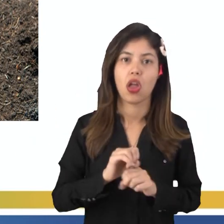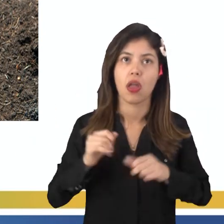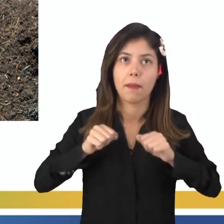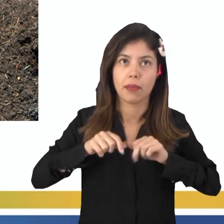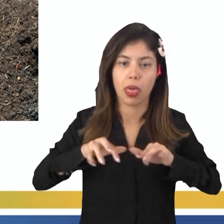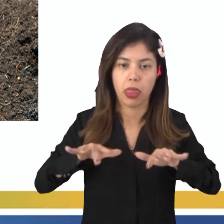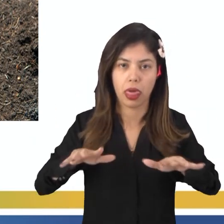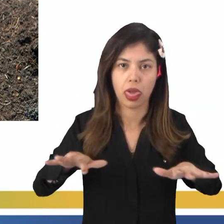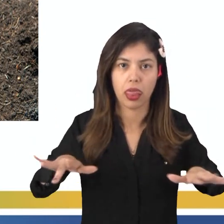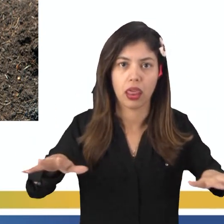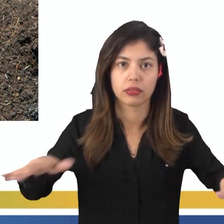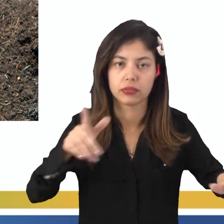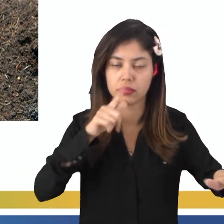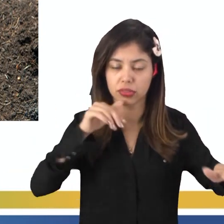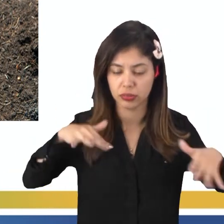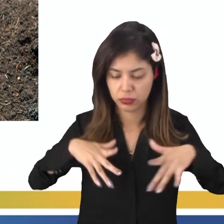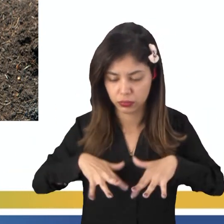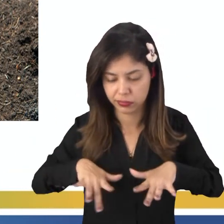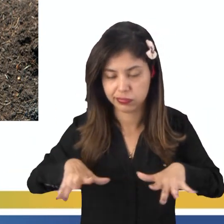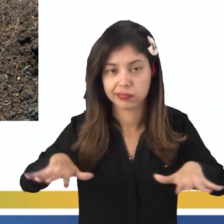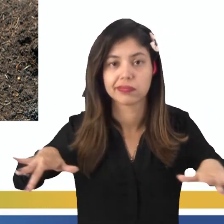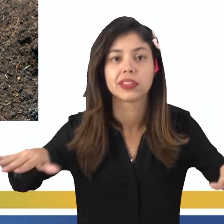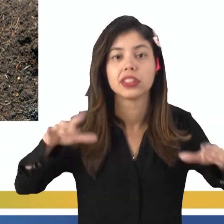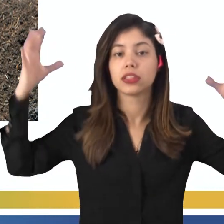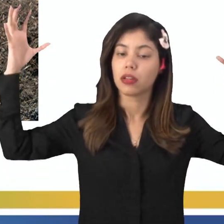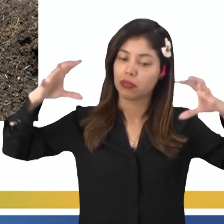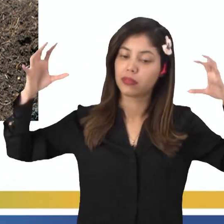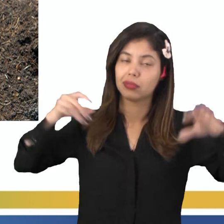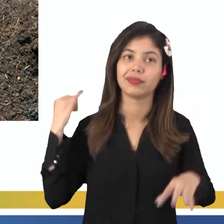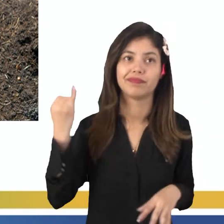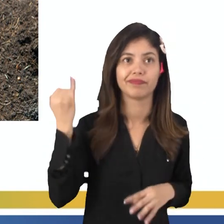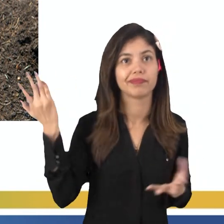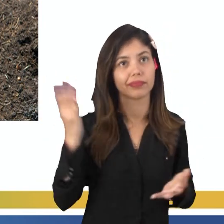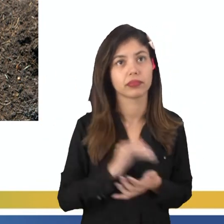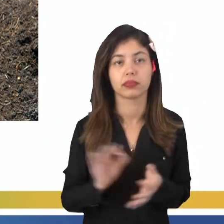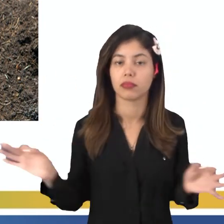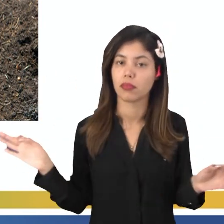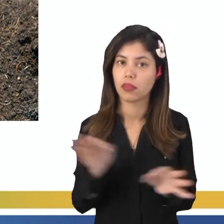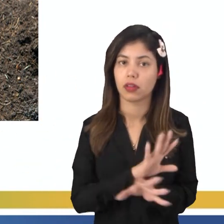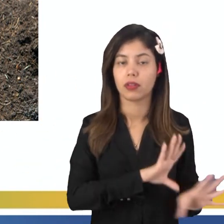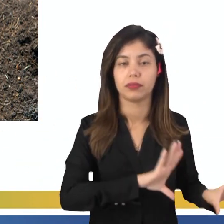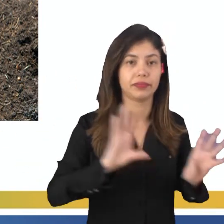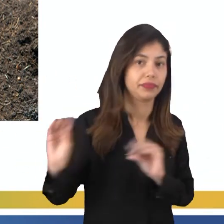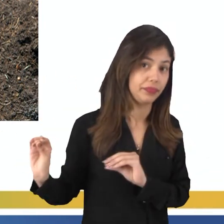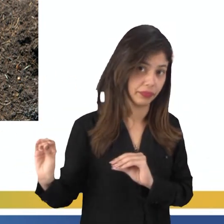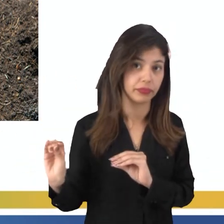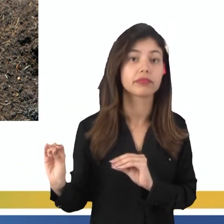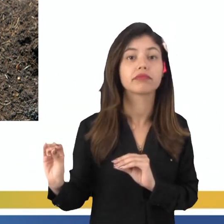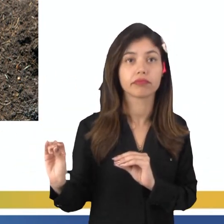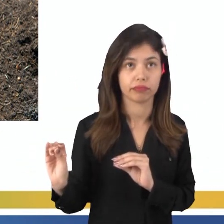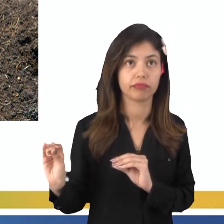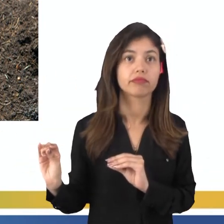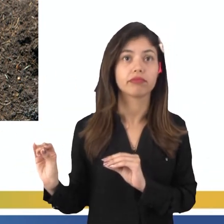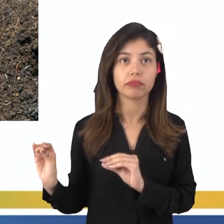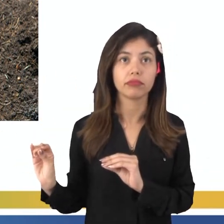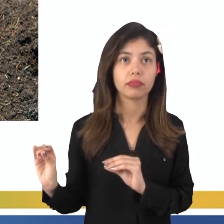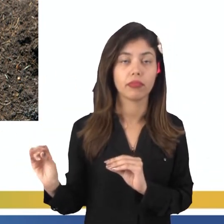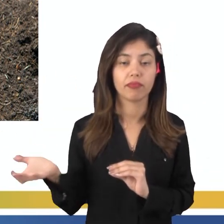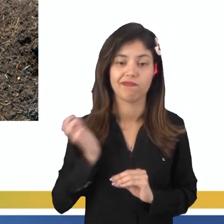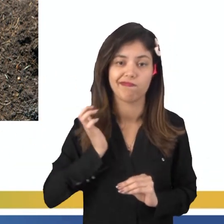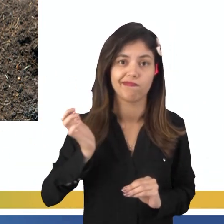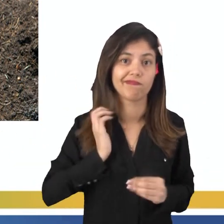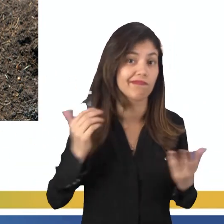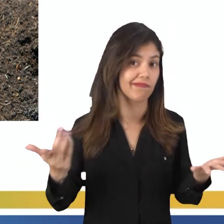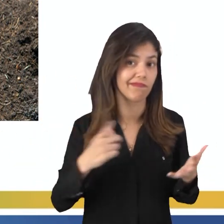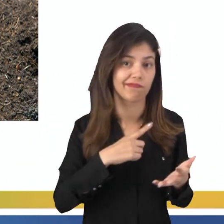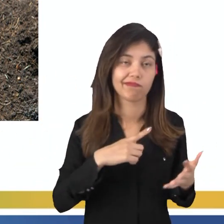o escoamento superficial das águas, e principalmente das chuvas em especial, acaba levando o solo, e esse solo